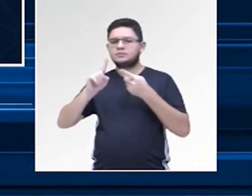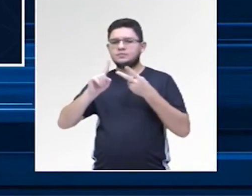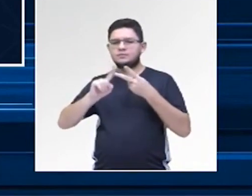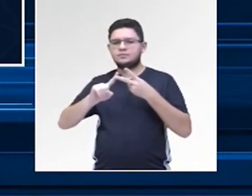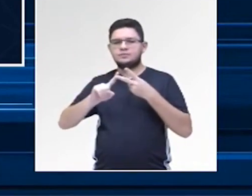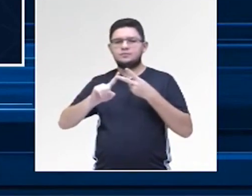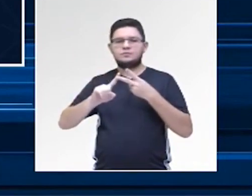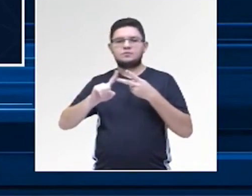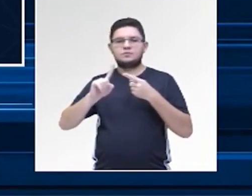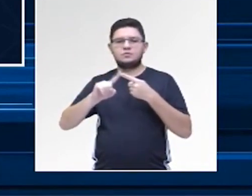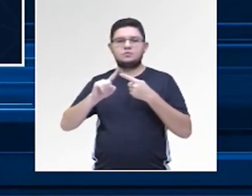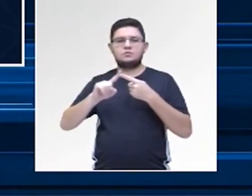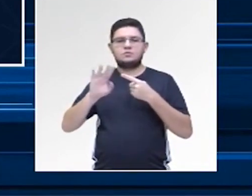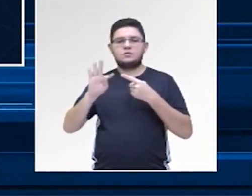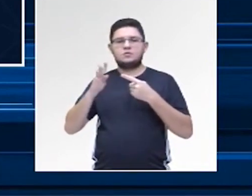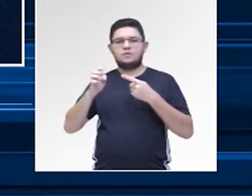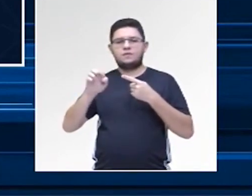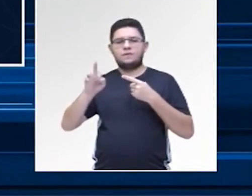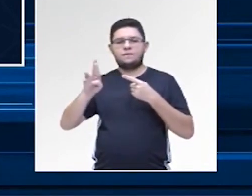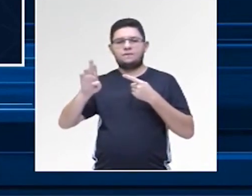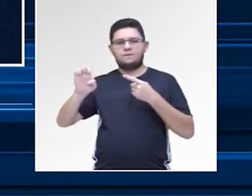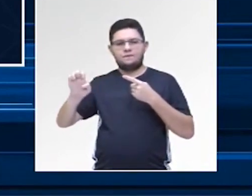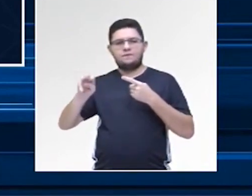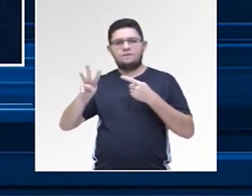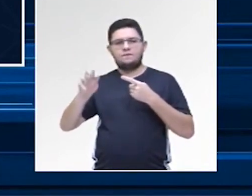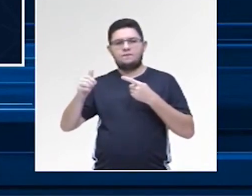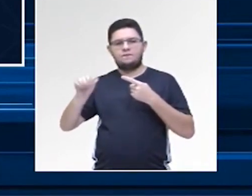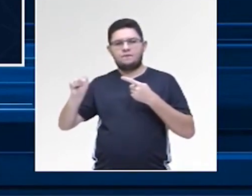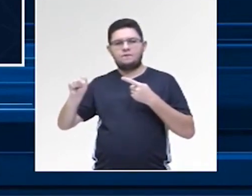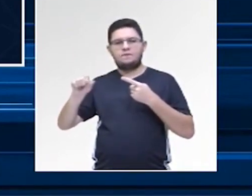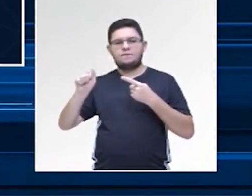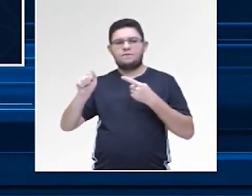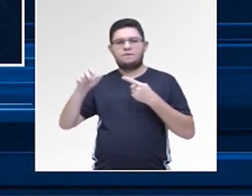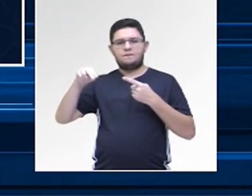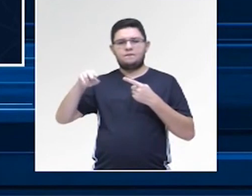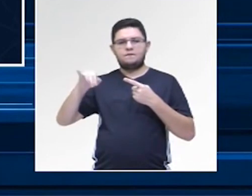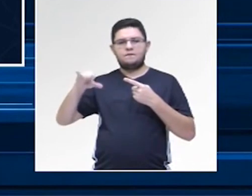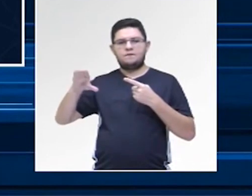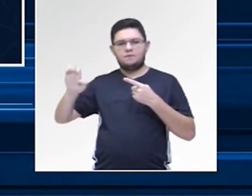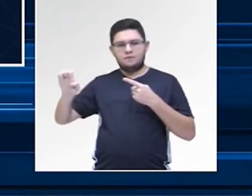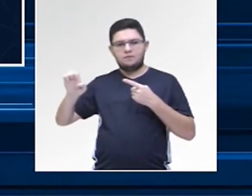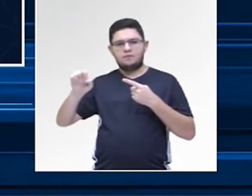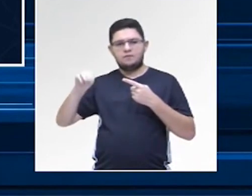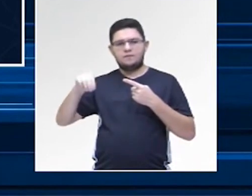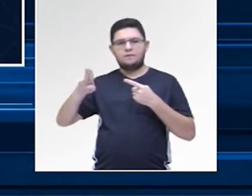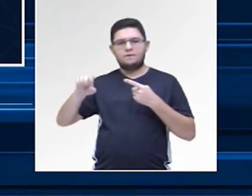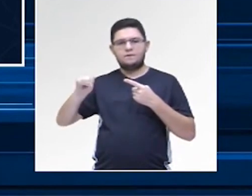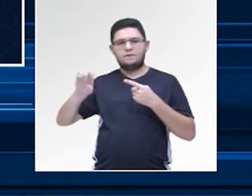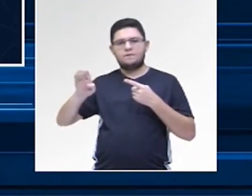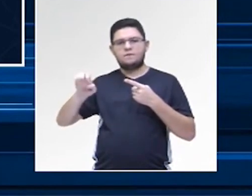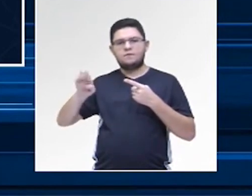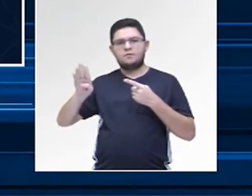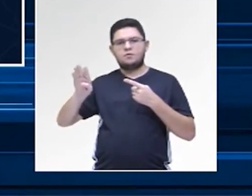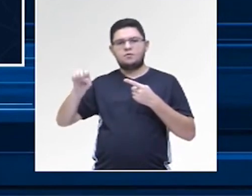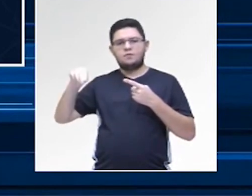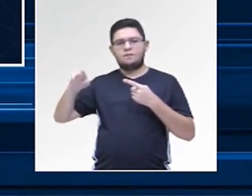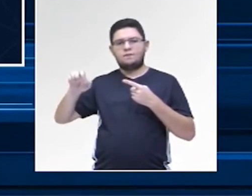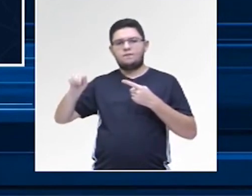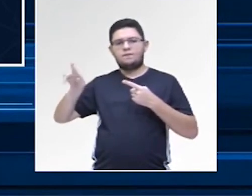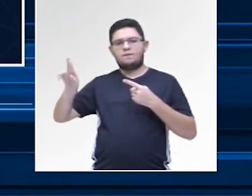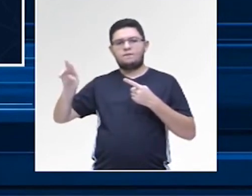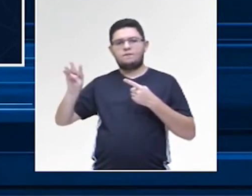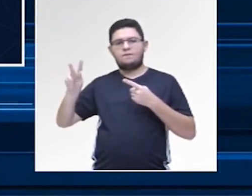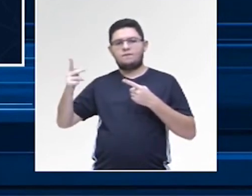nice museum near here, né? Observem que as frases, elas são iniciadas com o verbo there to be no passado,